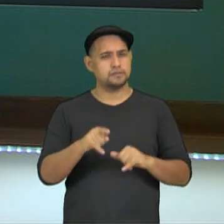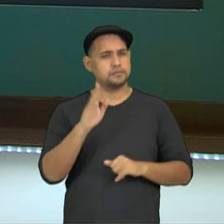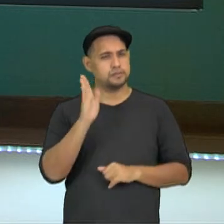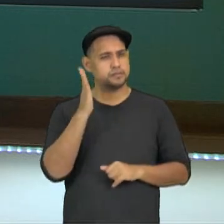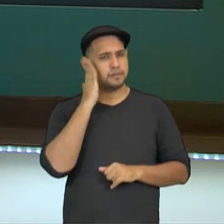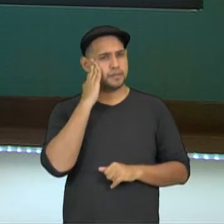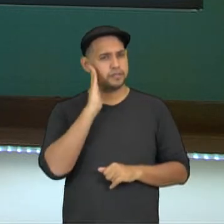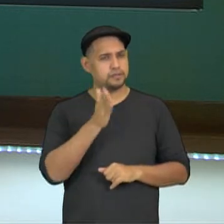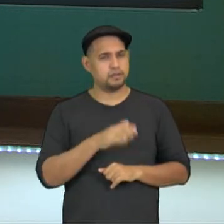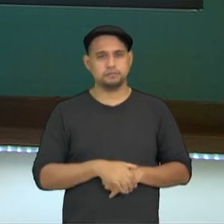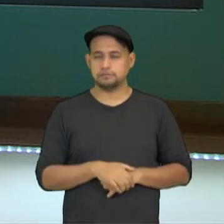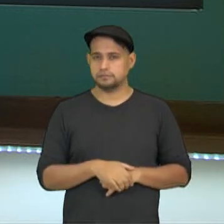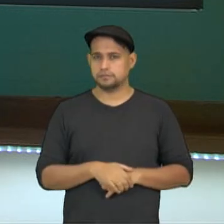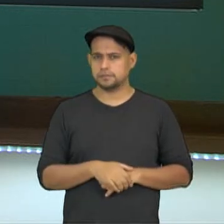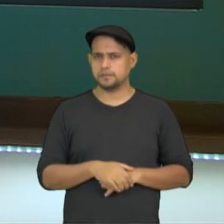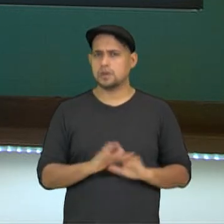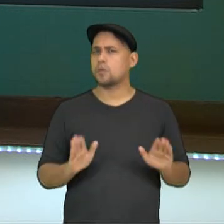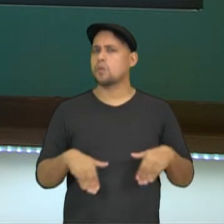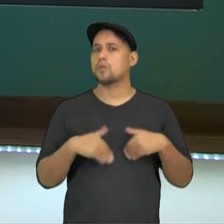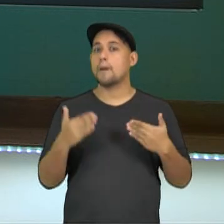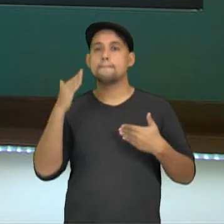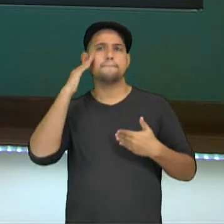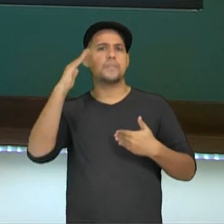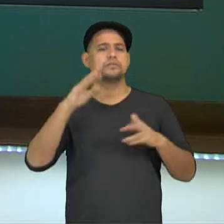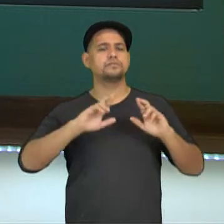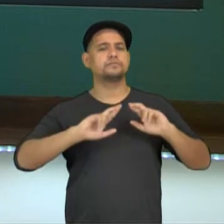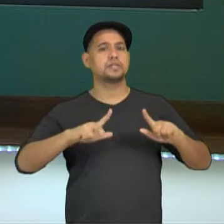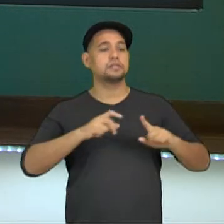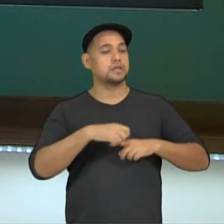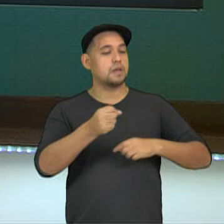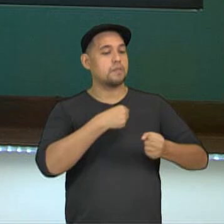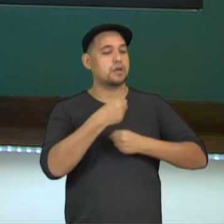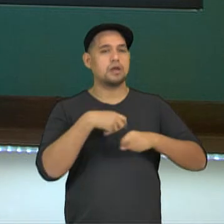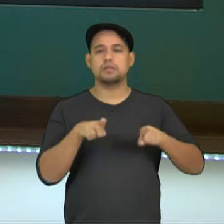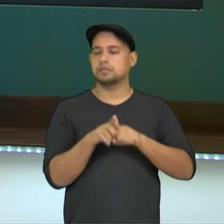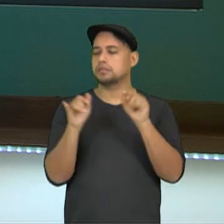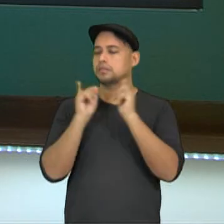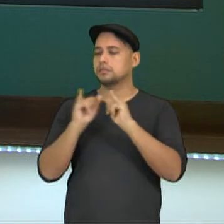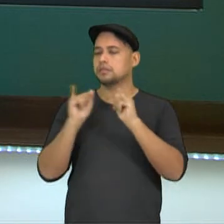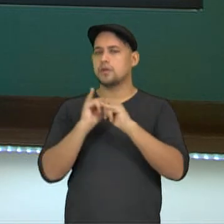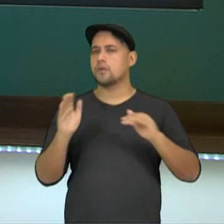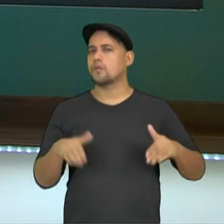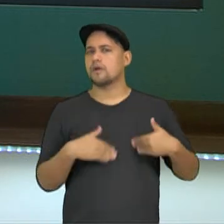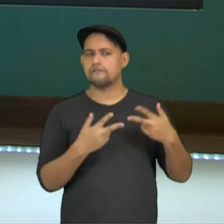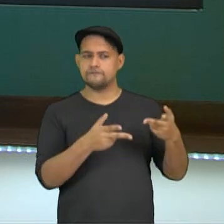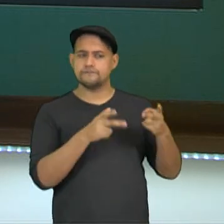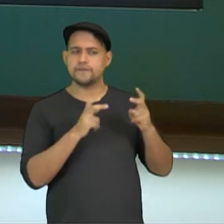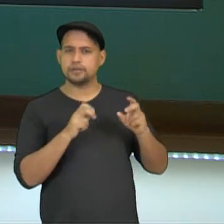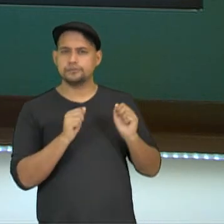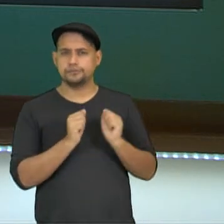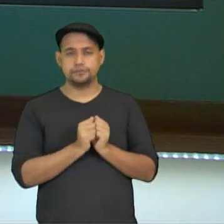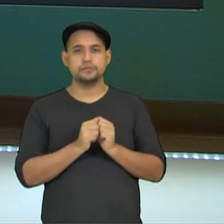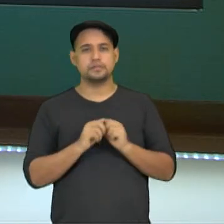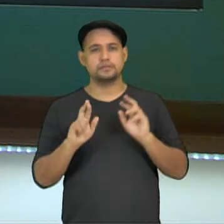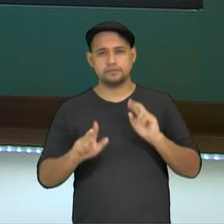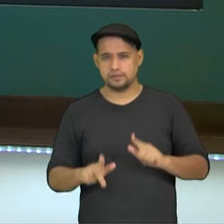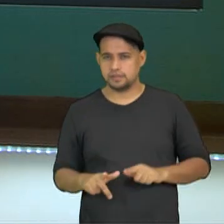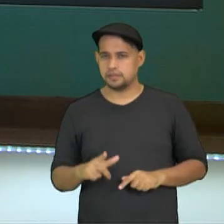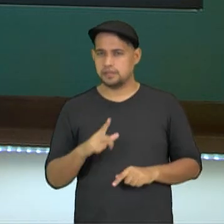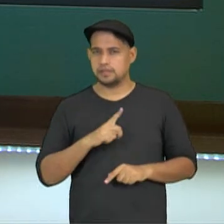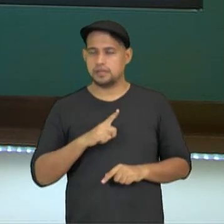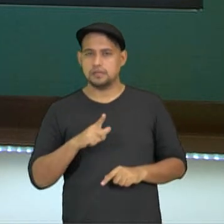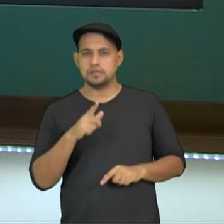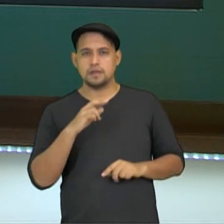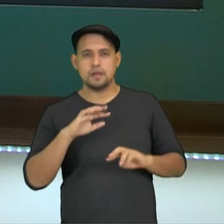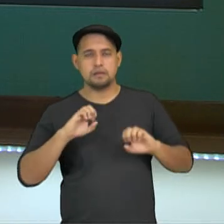sabia disso? Qual seria a principal diferença entre a reportagem e uma notícia? Vamos conferir então, vamos ver as diferenças para